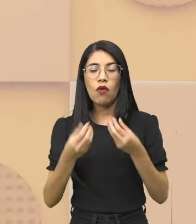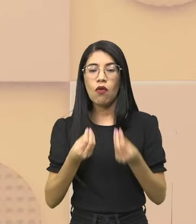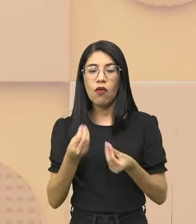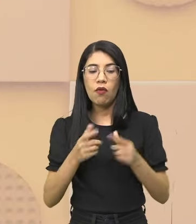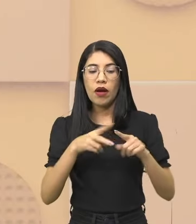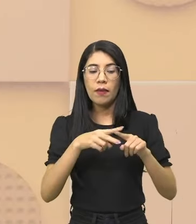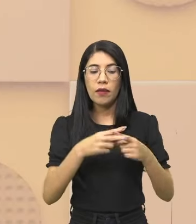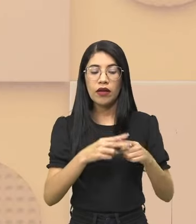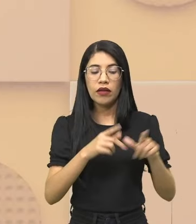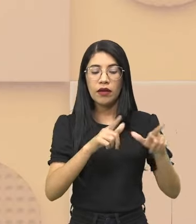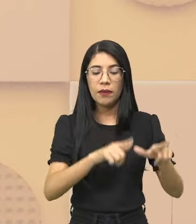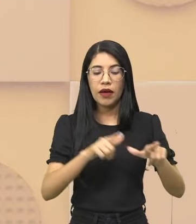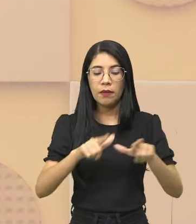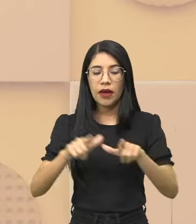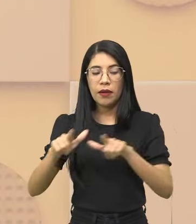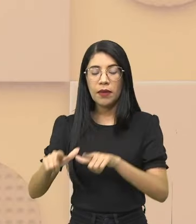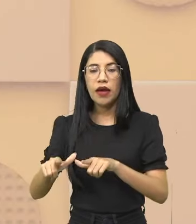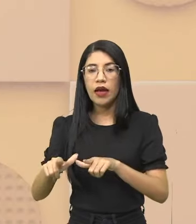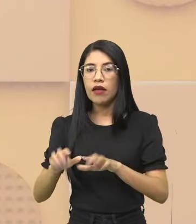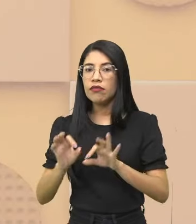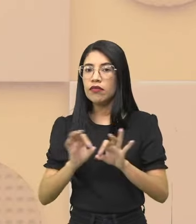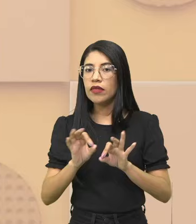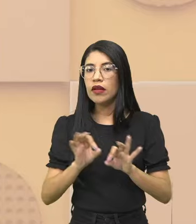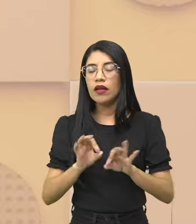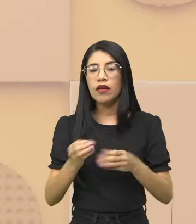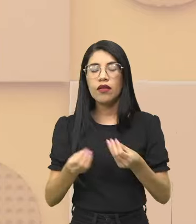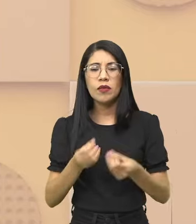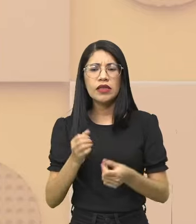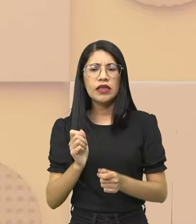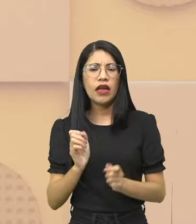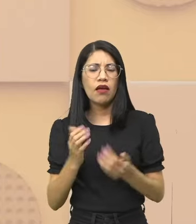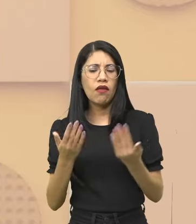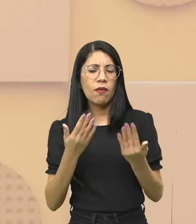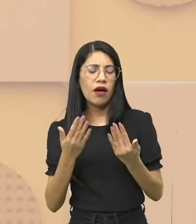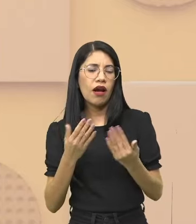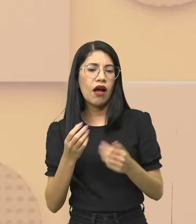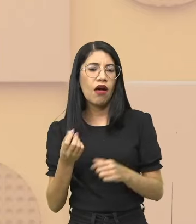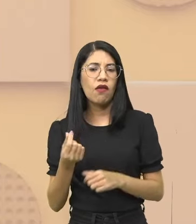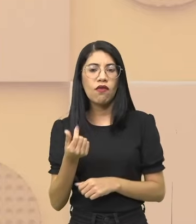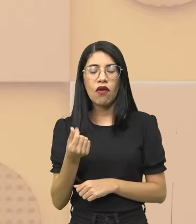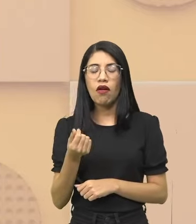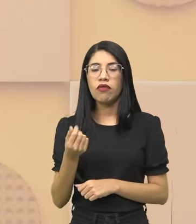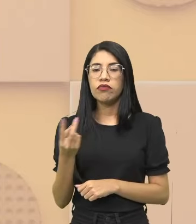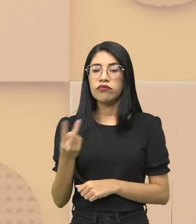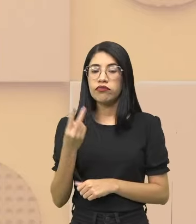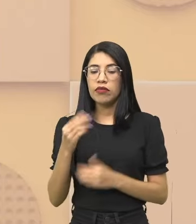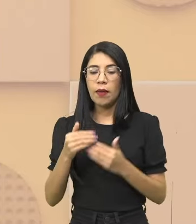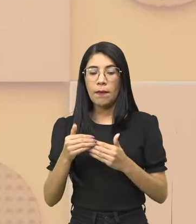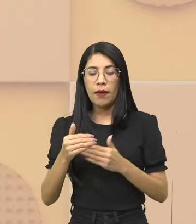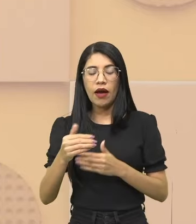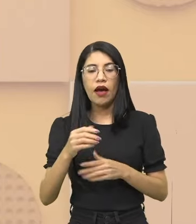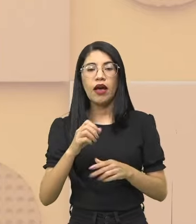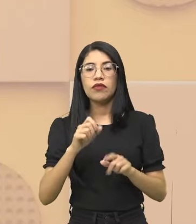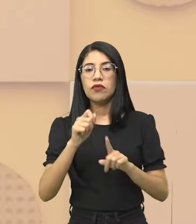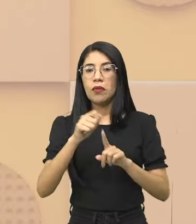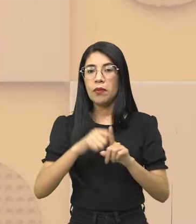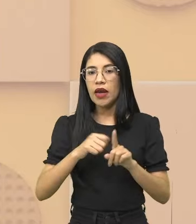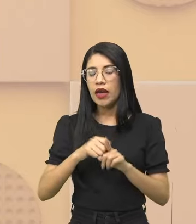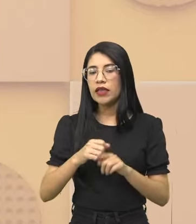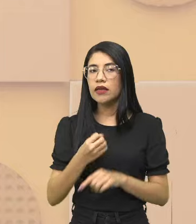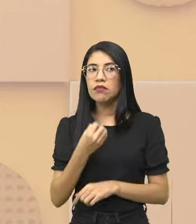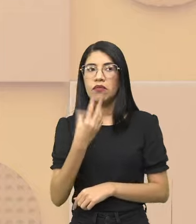placas, né? Será se vai ser viável com o gasto de energia que eu tenho ali durante o mês? Será se vai